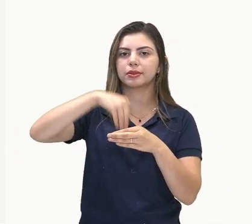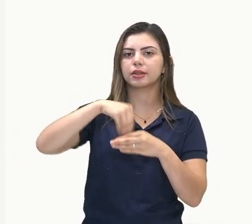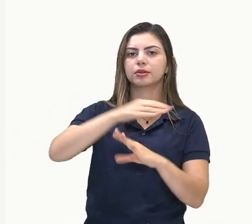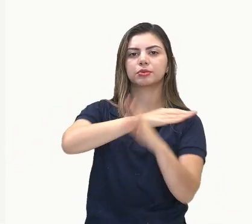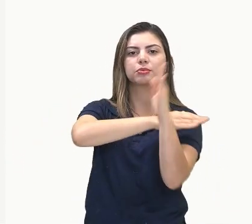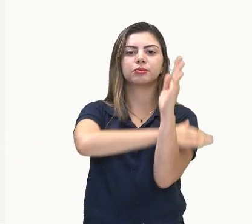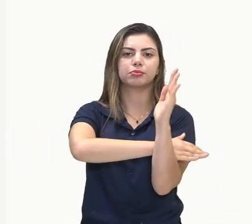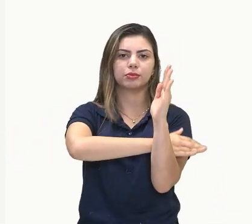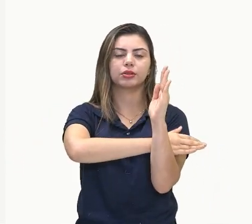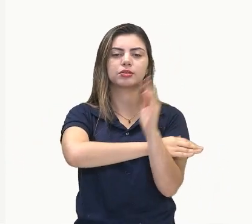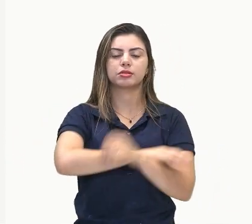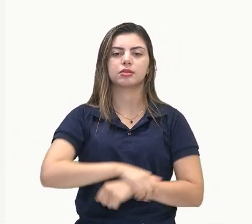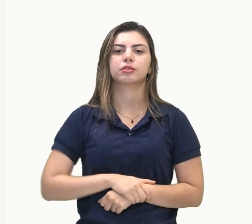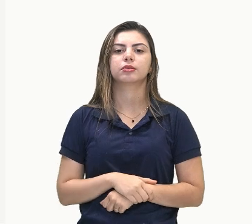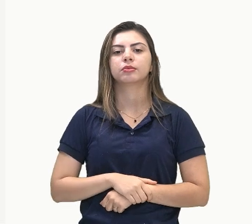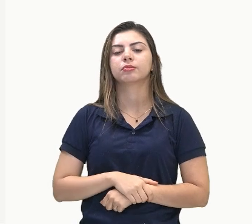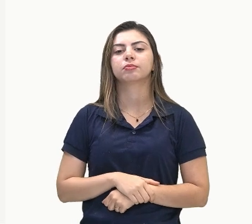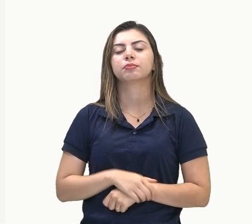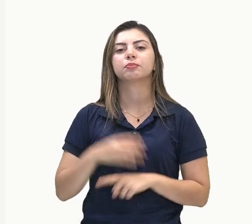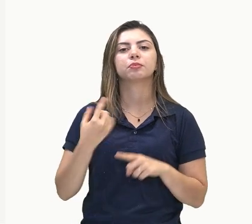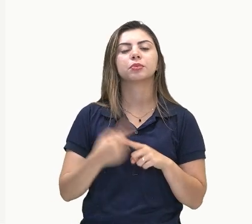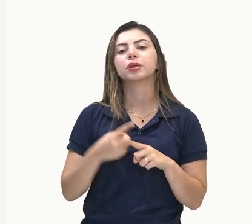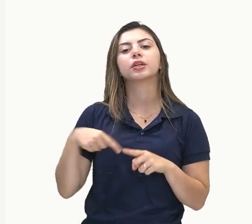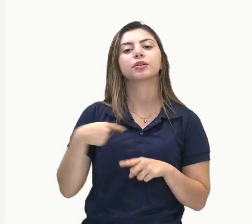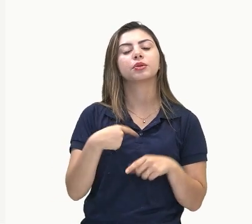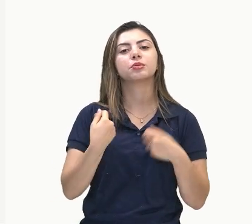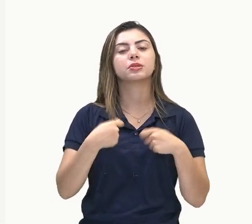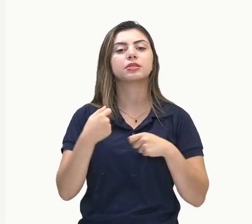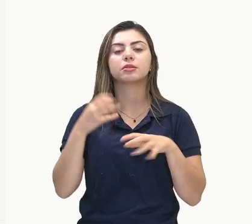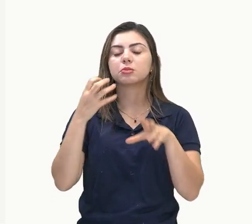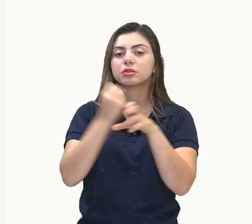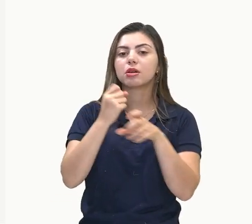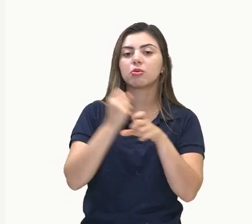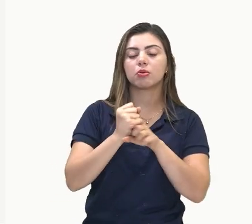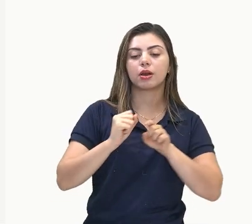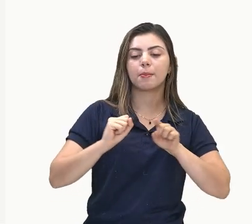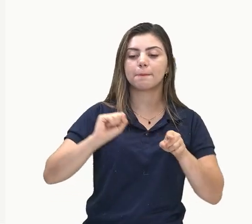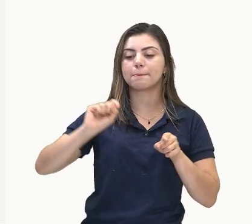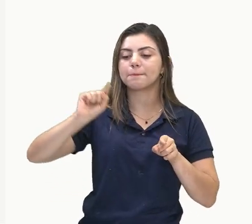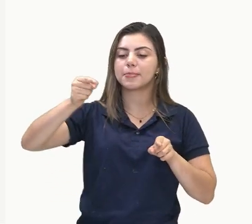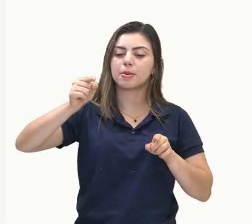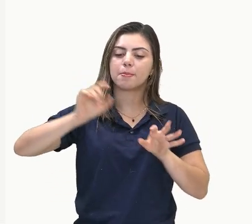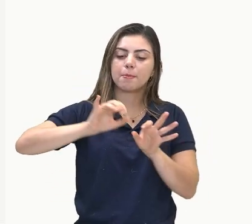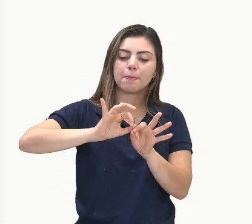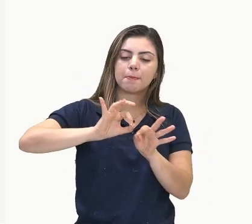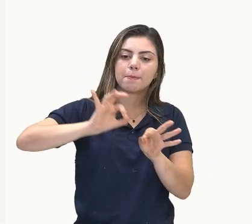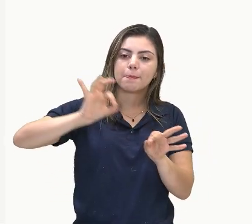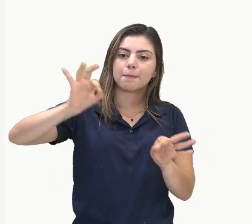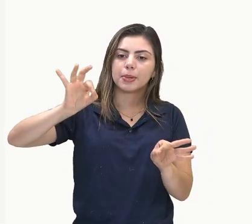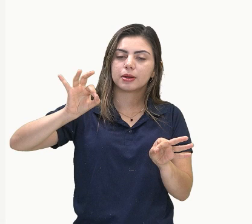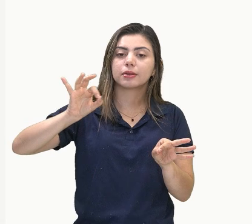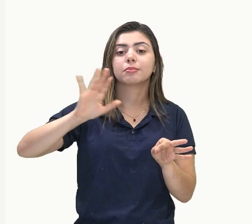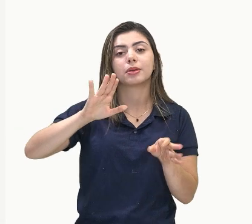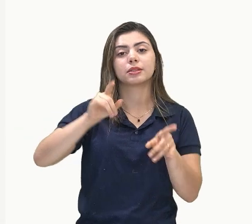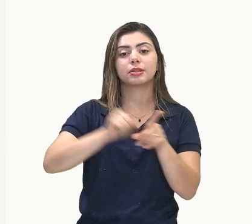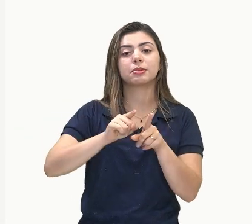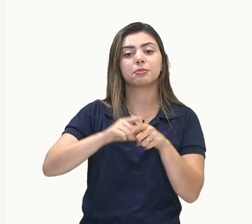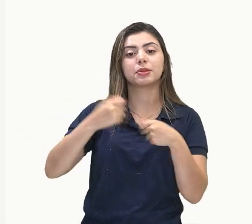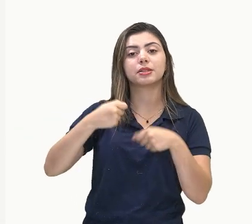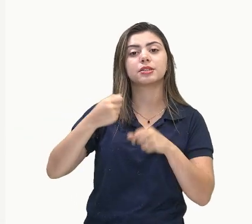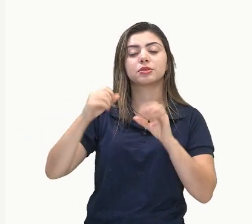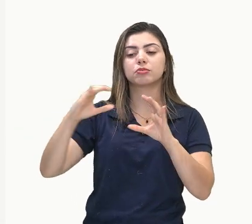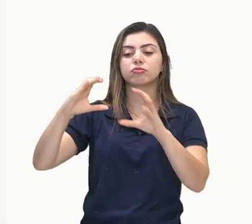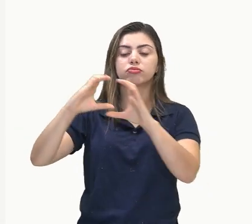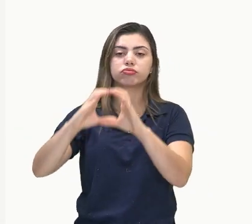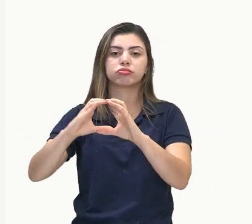quê? Porque nós precisamos, né, calcular essa distância. E também precisamos do quê? Das coordenadas do